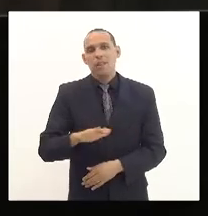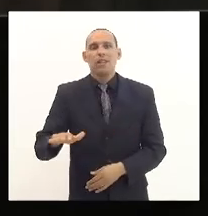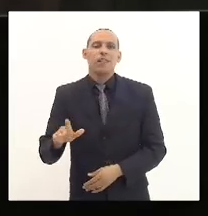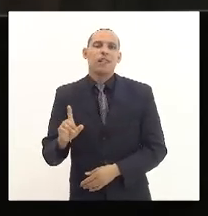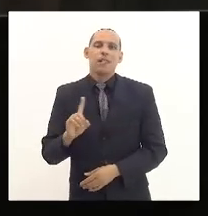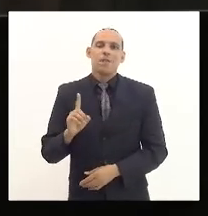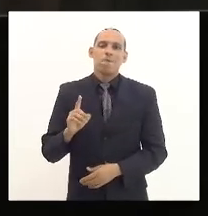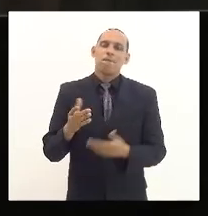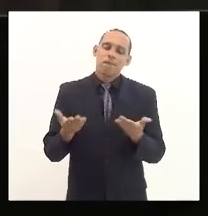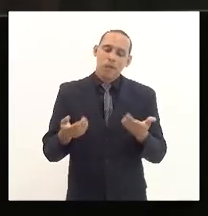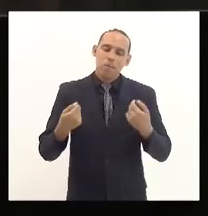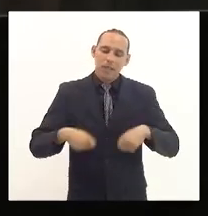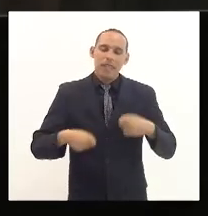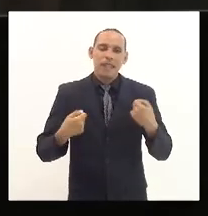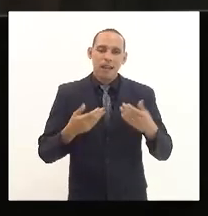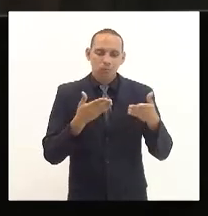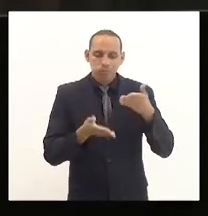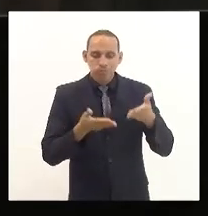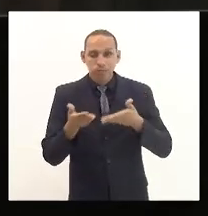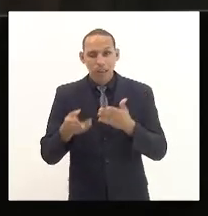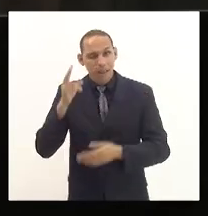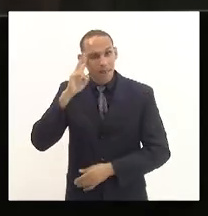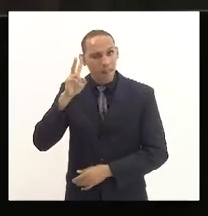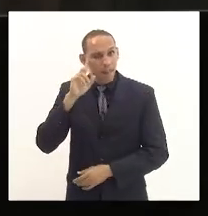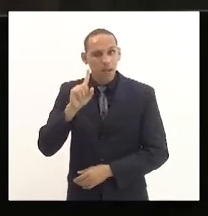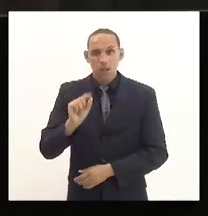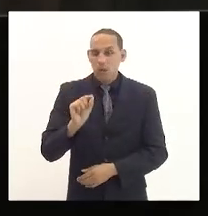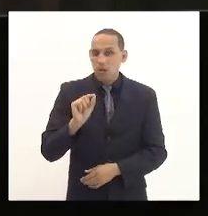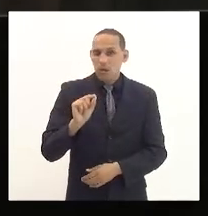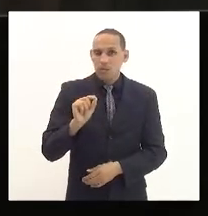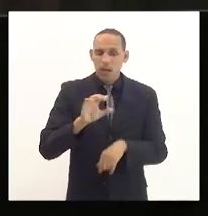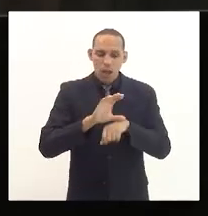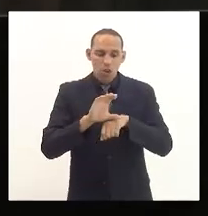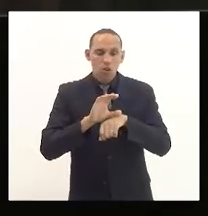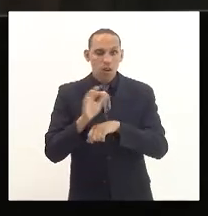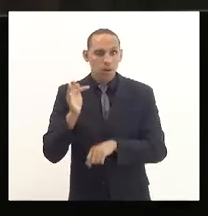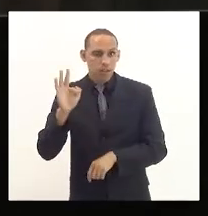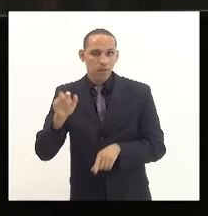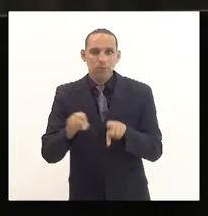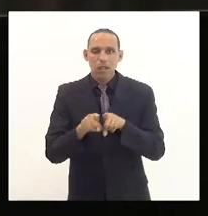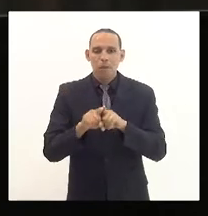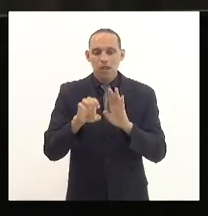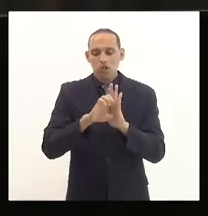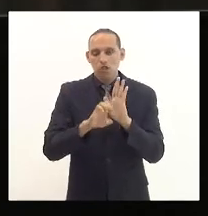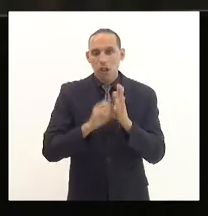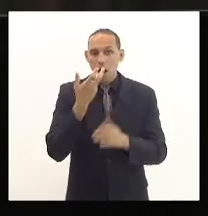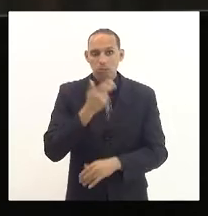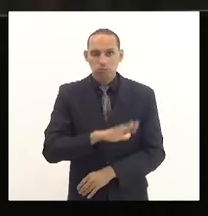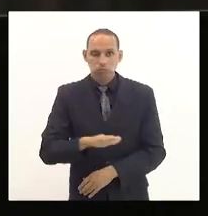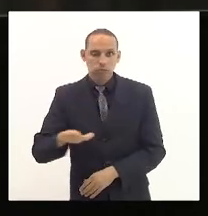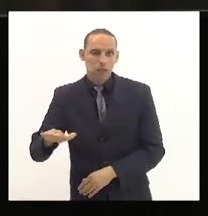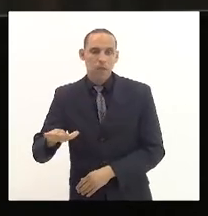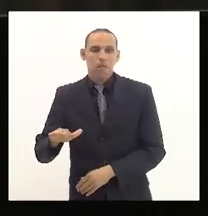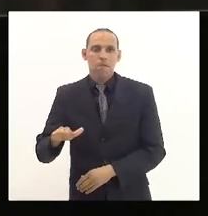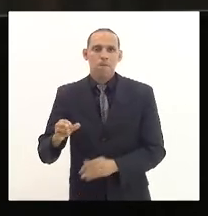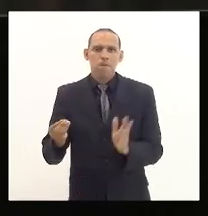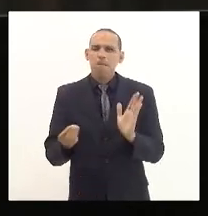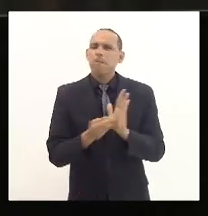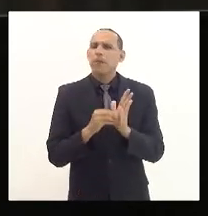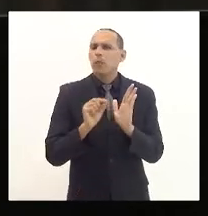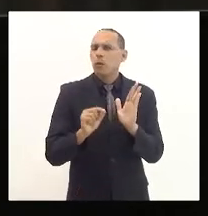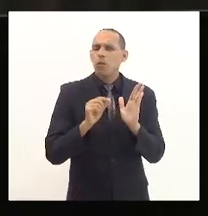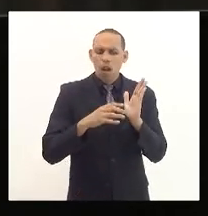a todos que a única vez que tanto na Constituição Federal como no Estatuto da Criança adolescente traz